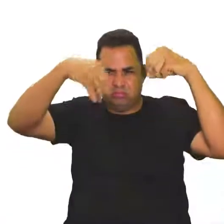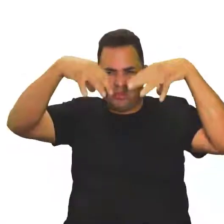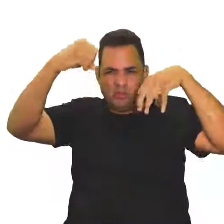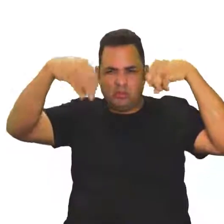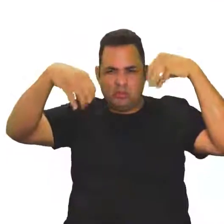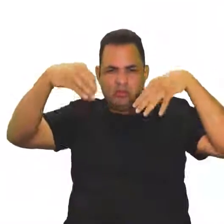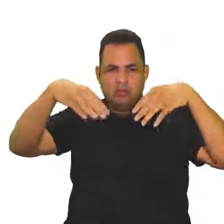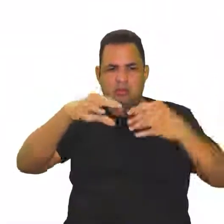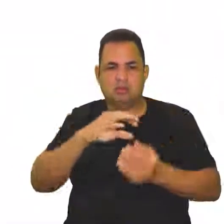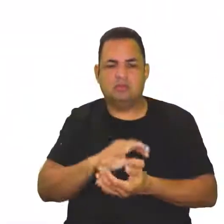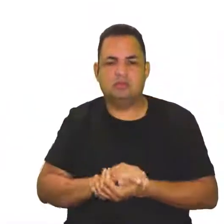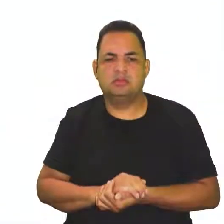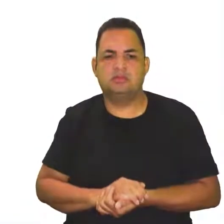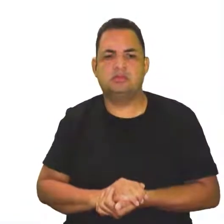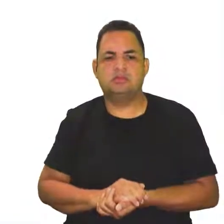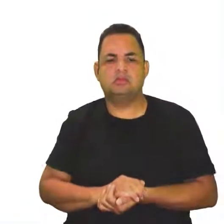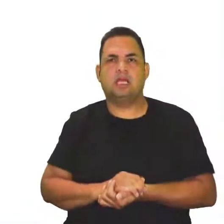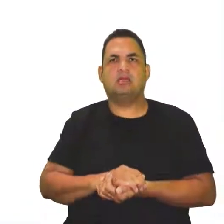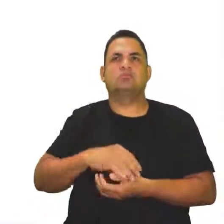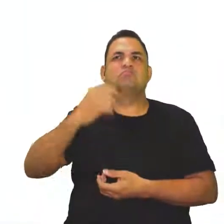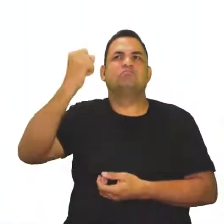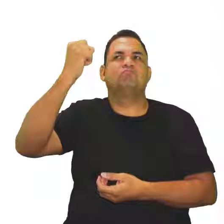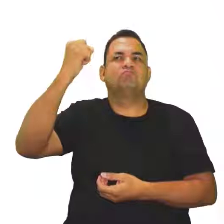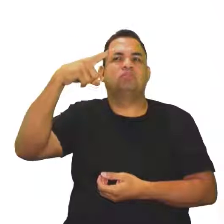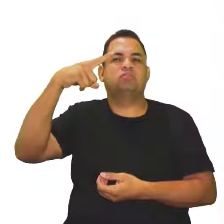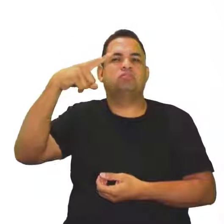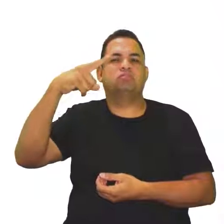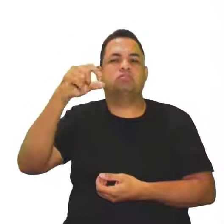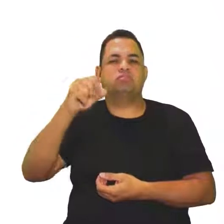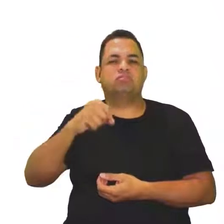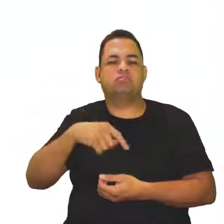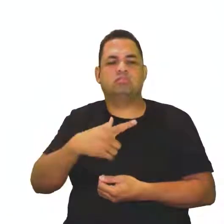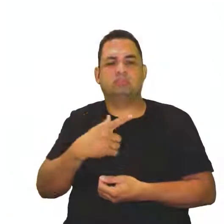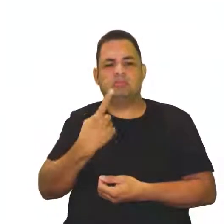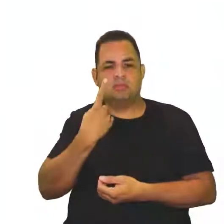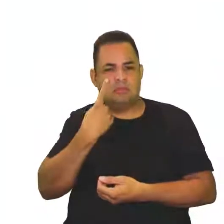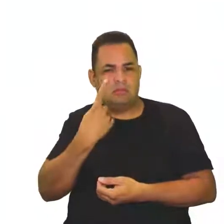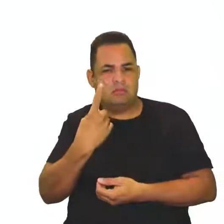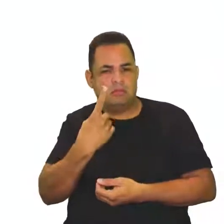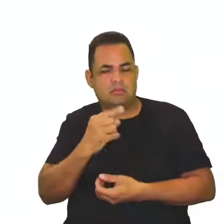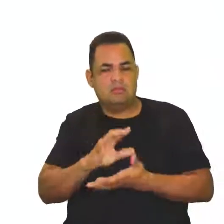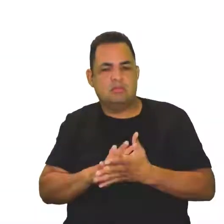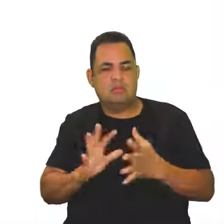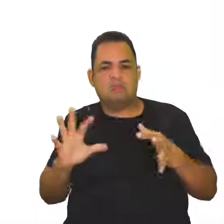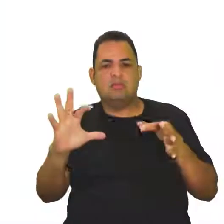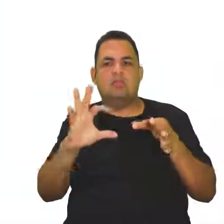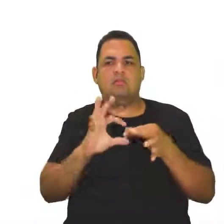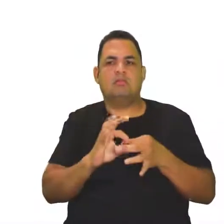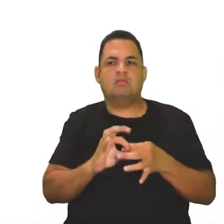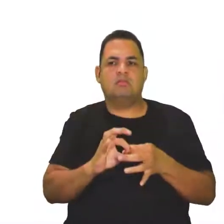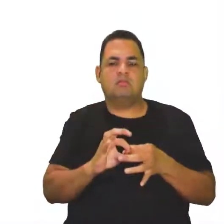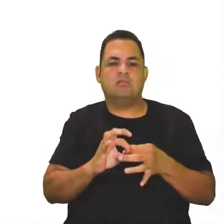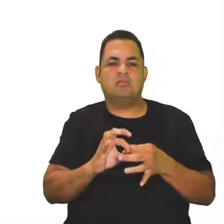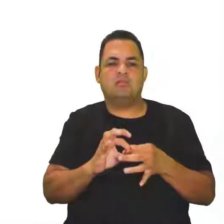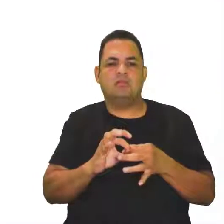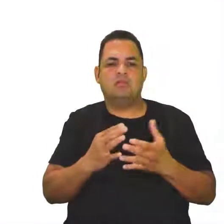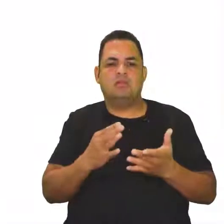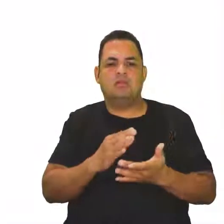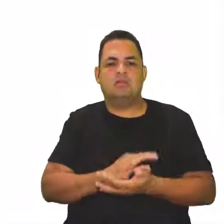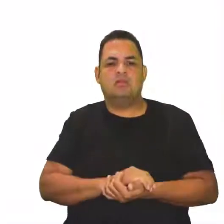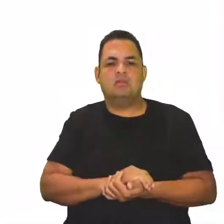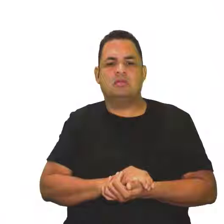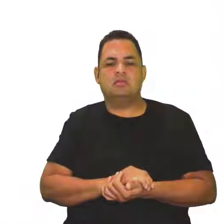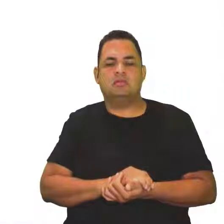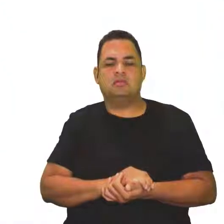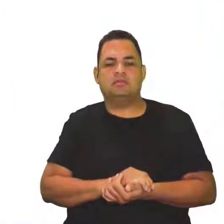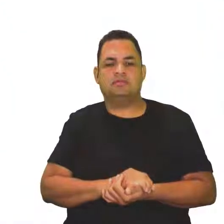vê a luz, no caso, né, a luz, você vai associar aí o efeito, né,